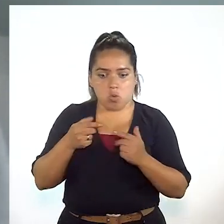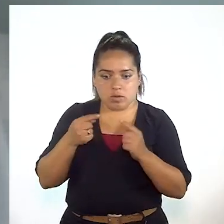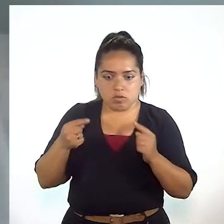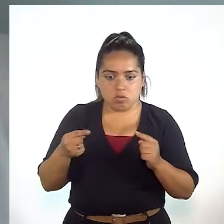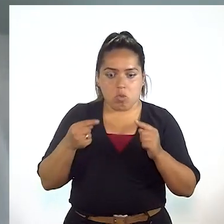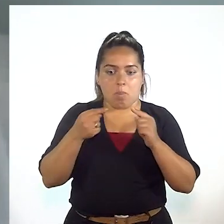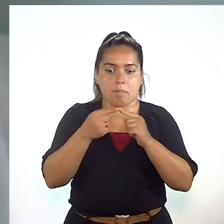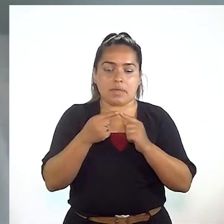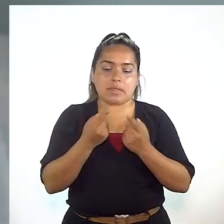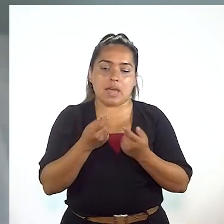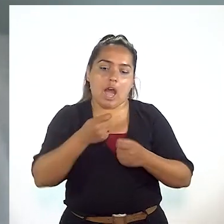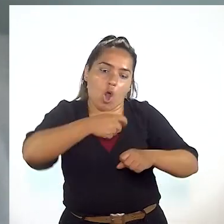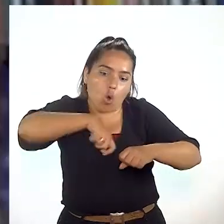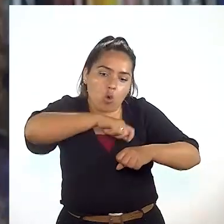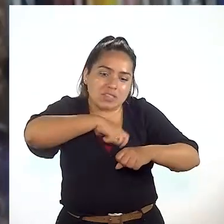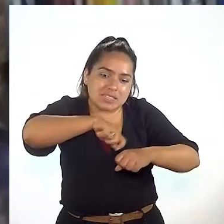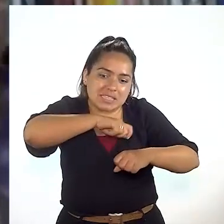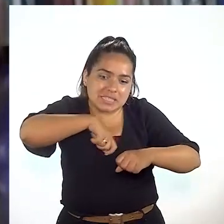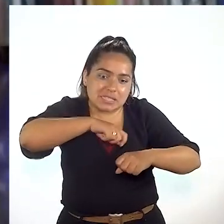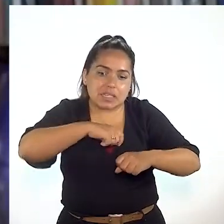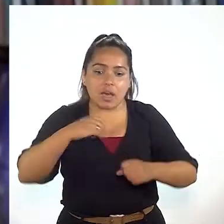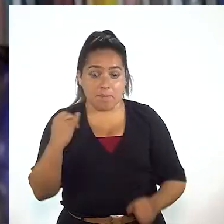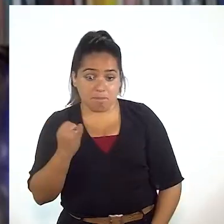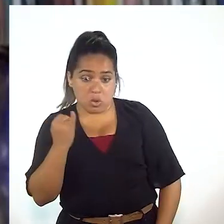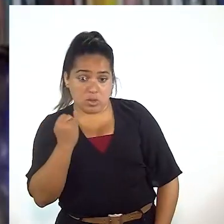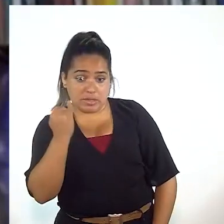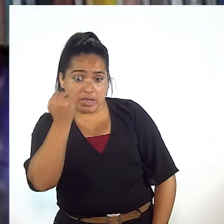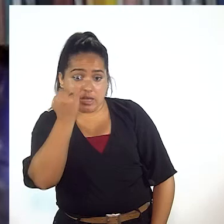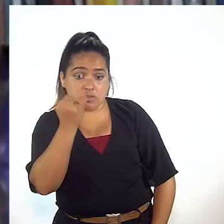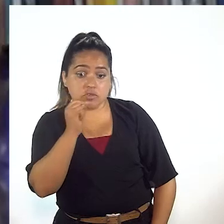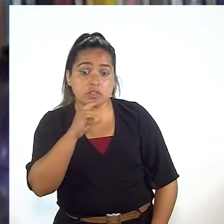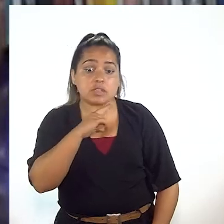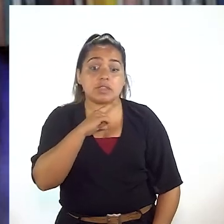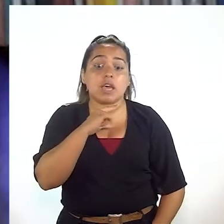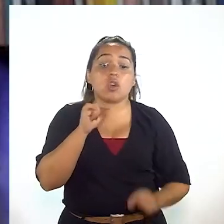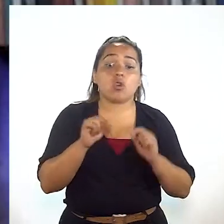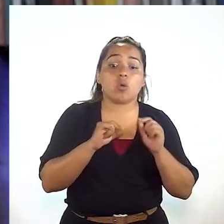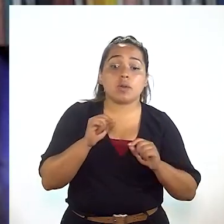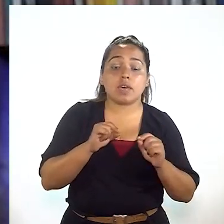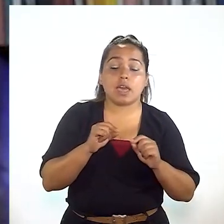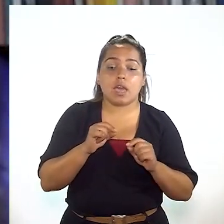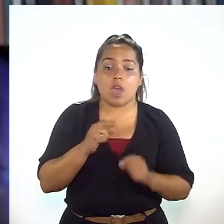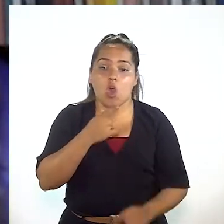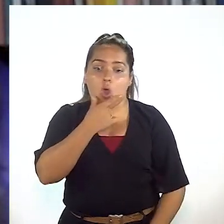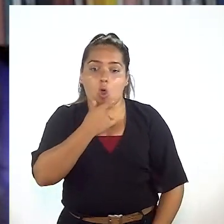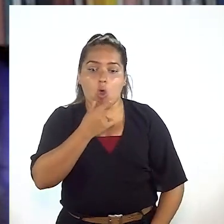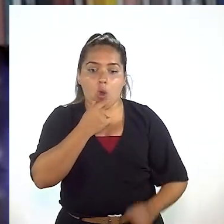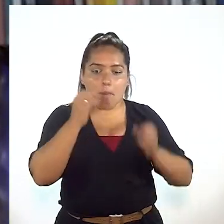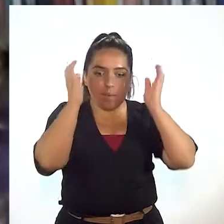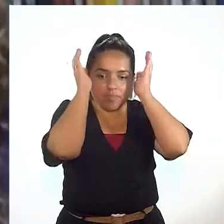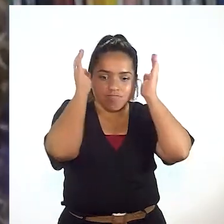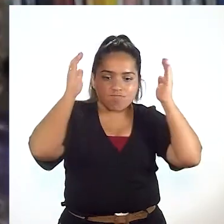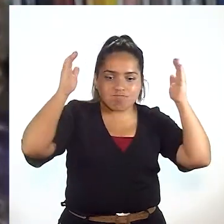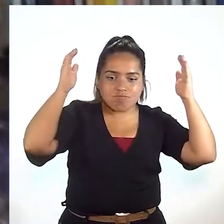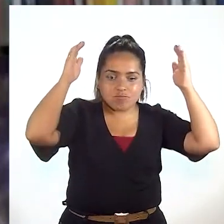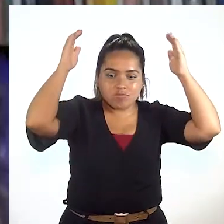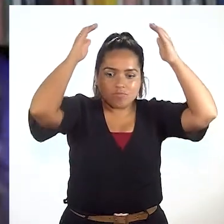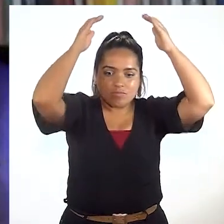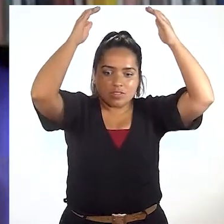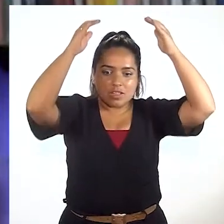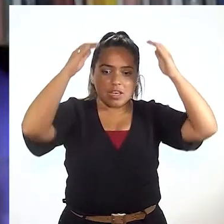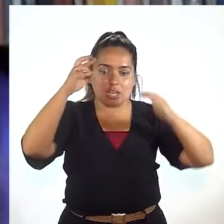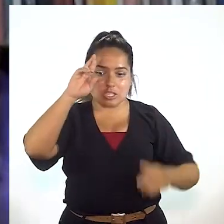pandemia. Essa questão da cozinha, por exemplo, Geis, assim, nessa questão das conexões, como isso é importante, né? A gente